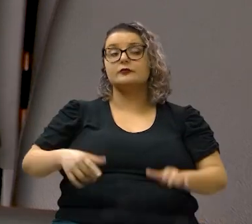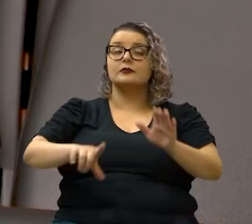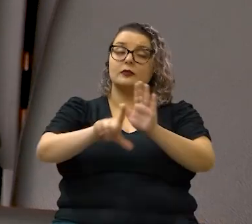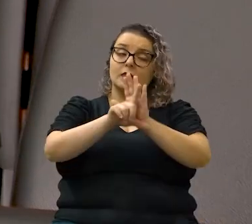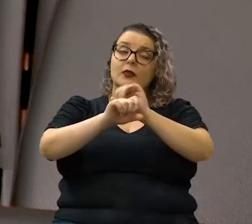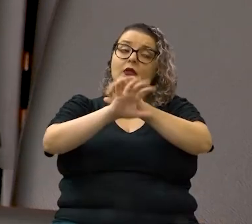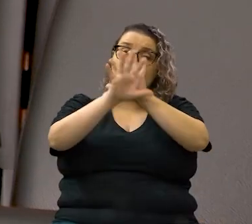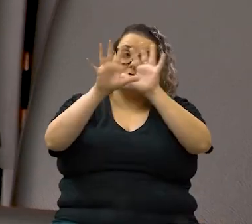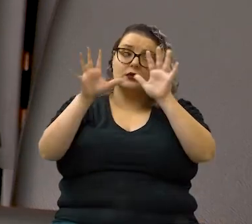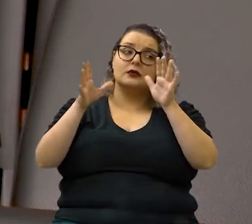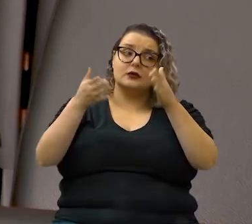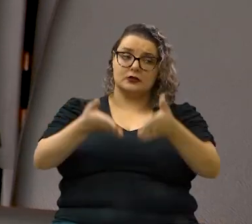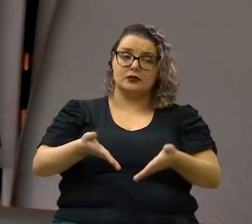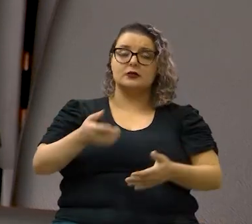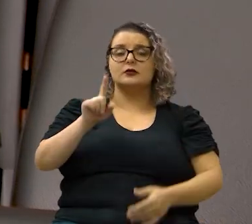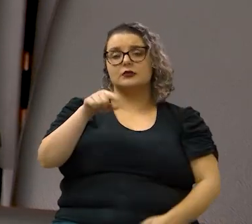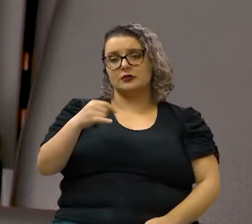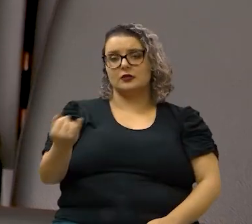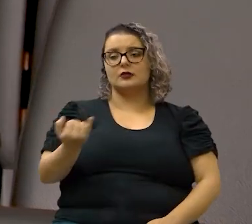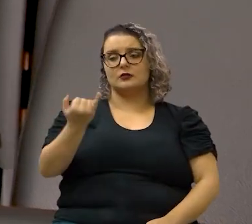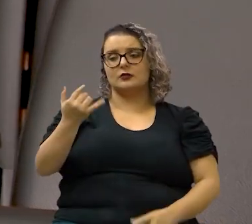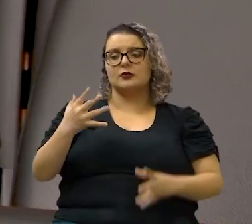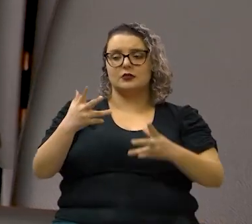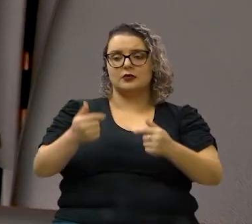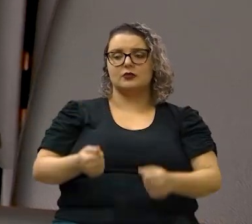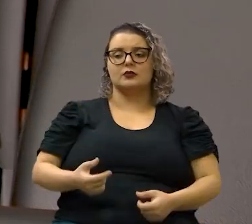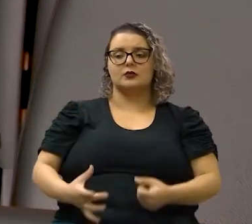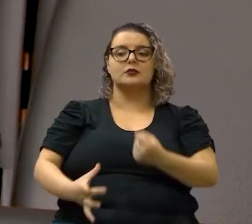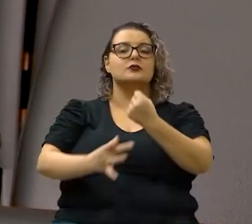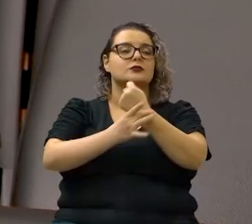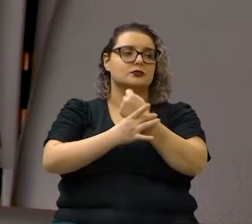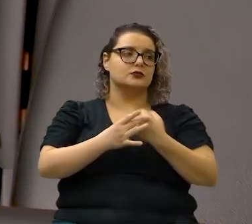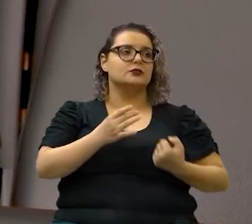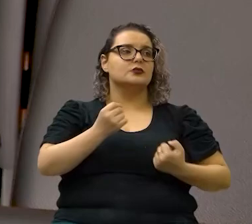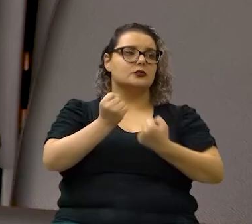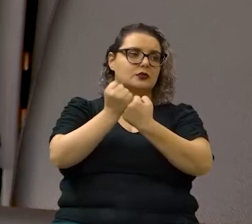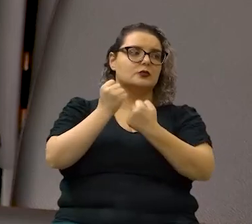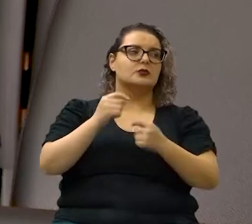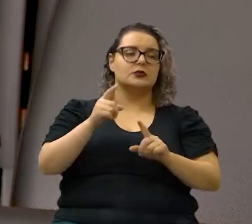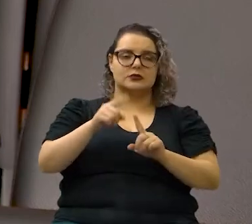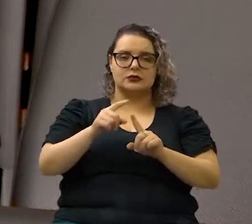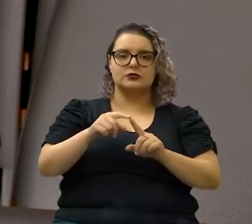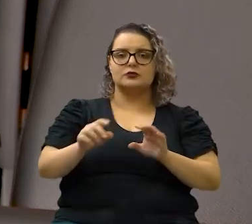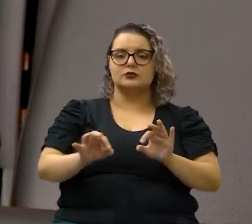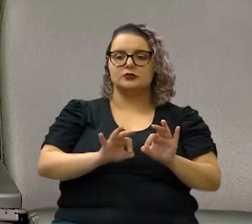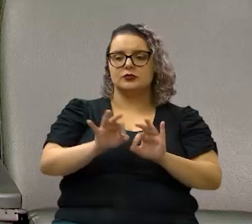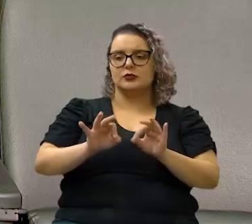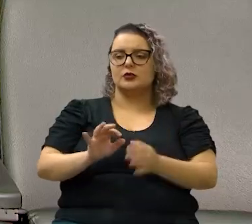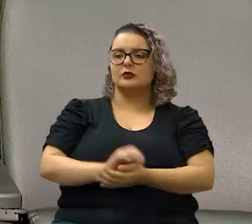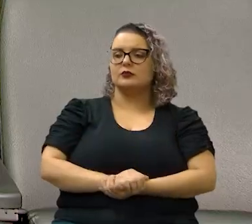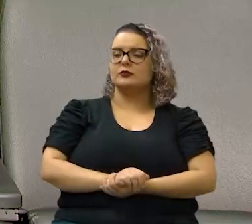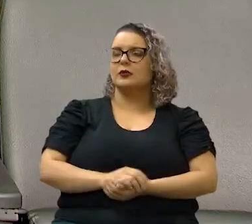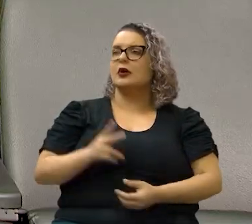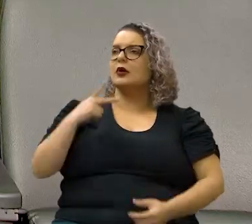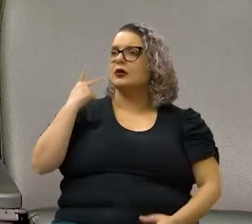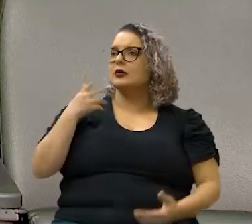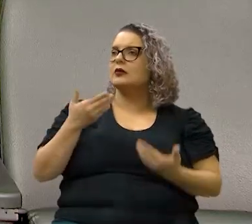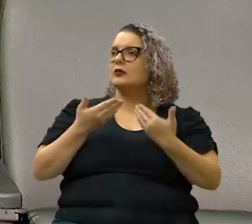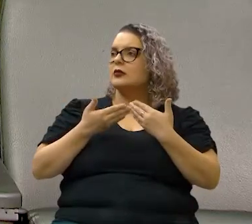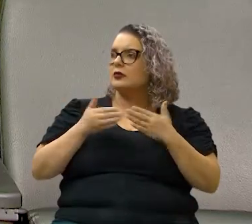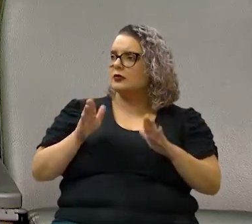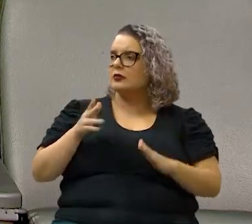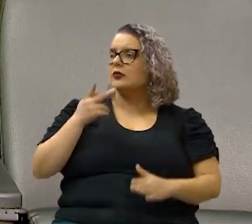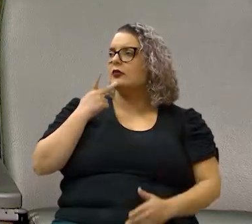Então a lei também deixa claro isso e é muito importante para todo mundo ficar seguro do apoio a esse tipo de projeto. Vereador, na